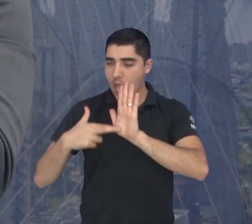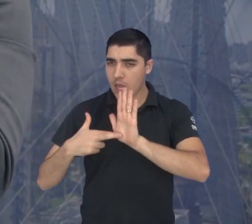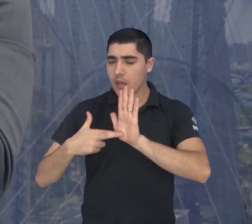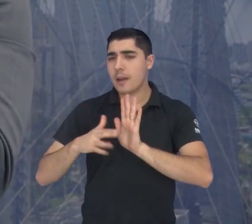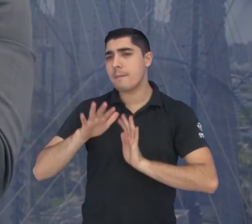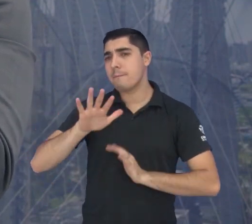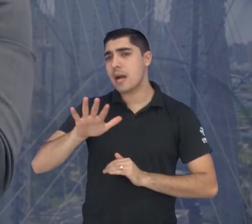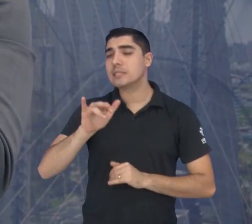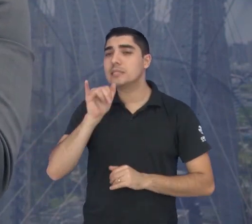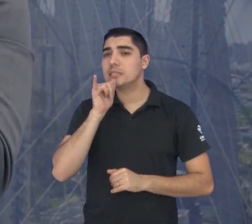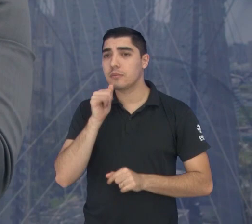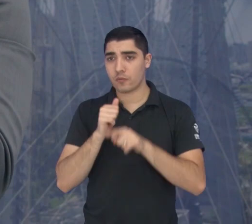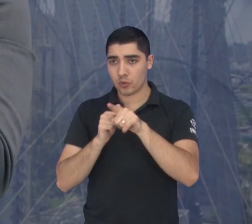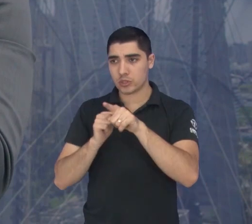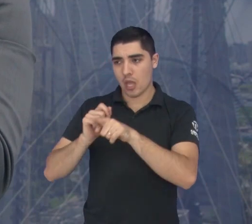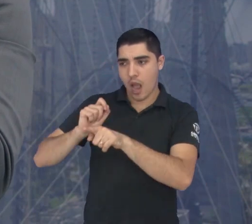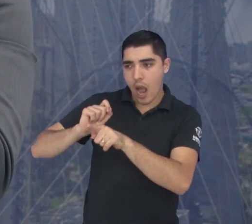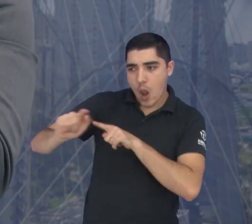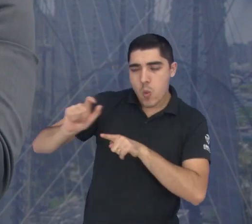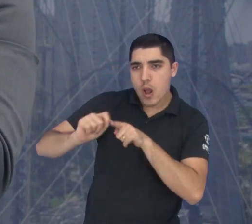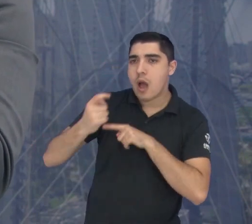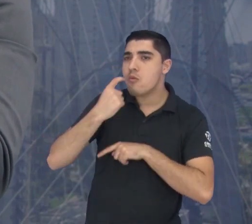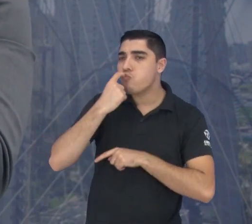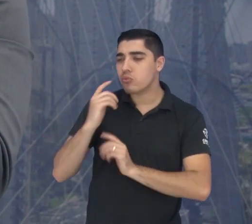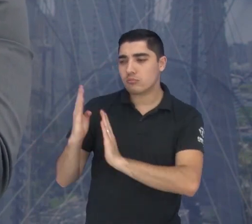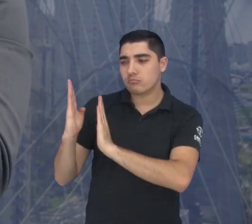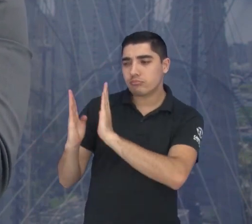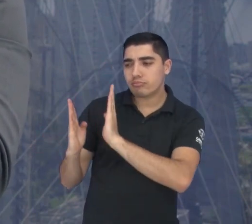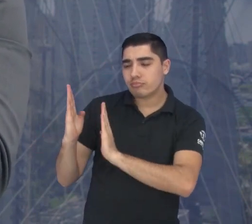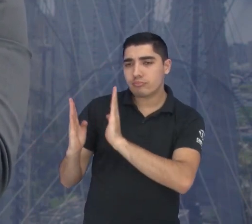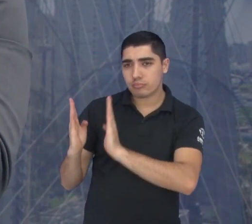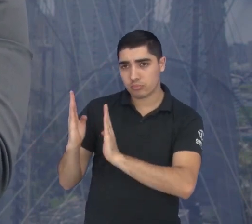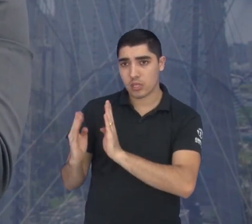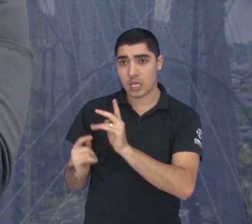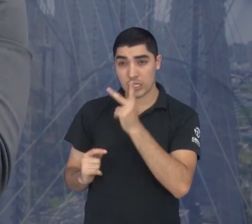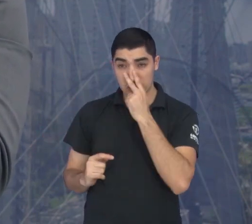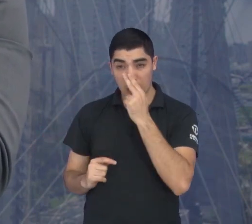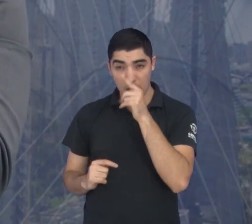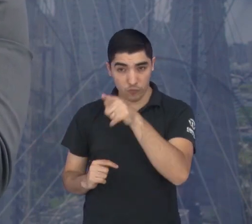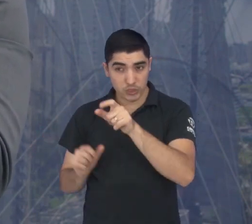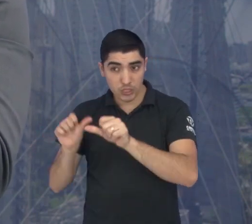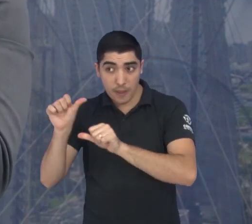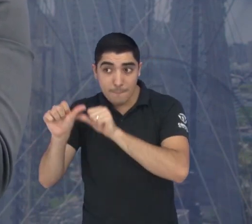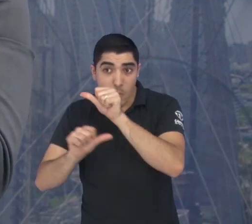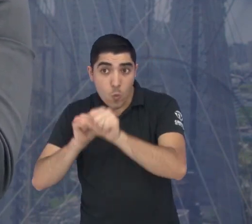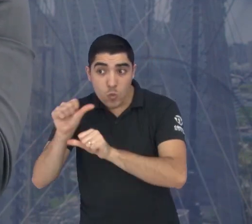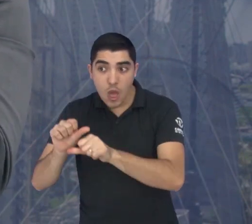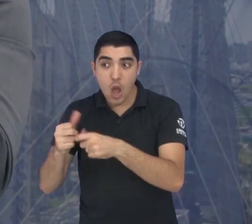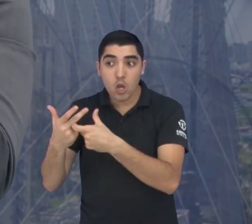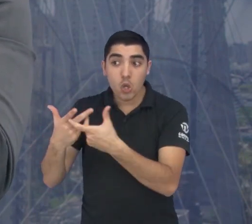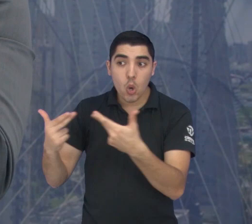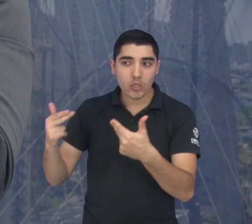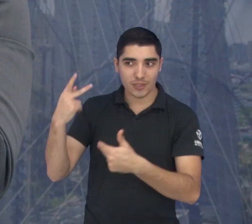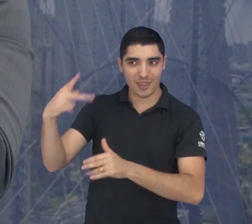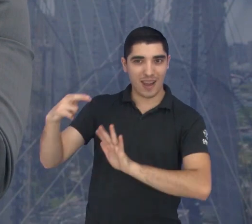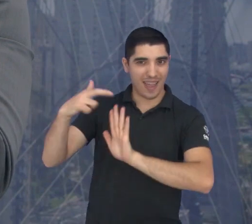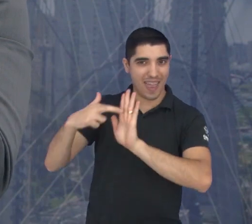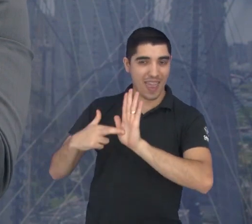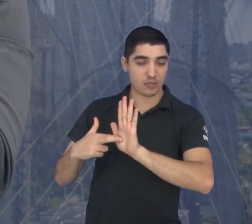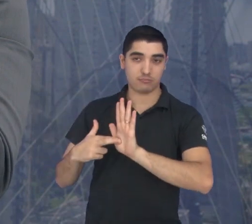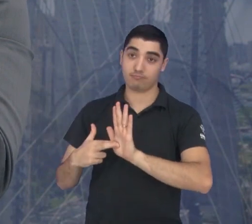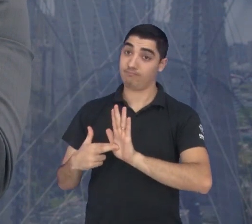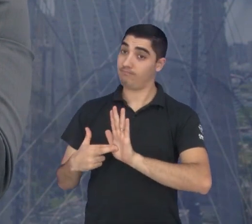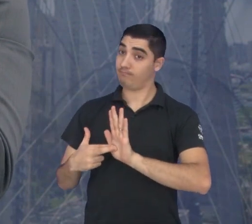você, com a alocação de curtíssima temporada, você não está mudando a destinação do condomínio, do edifício? Então tem que ter essa percepção,